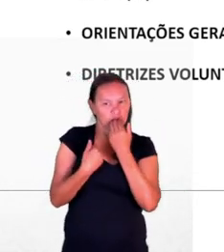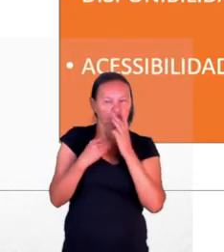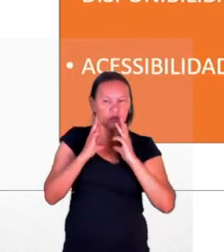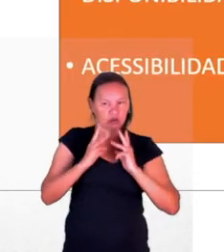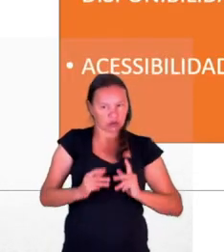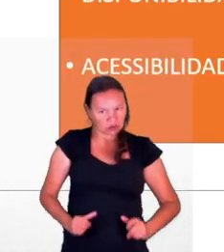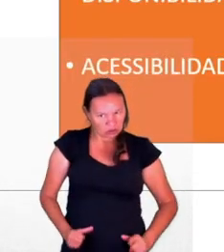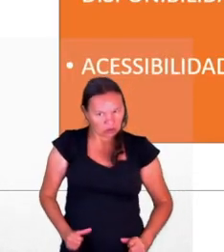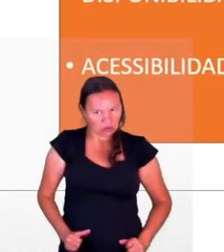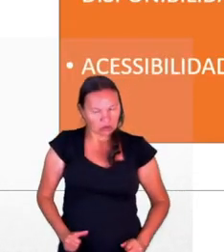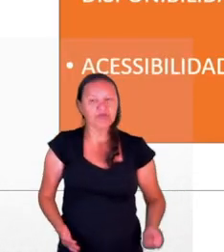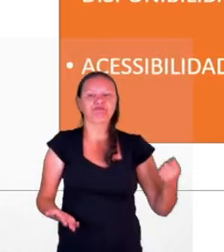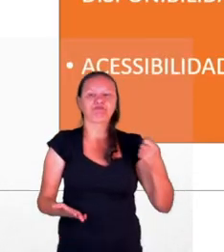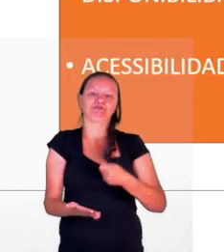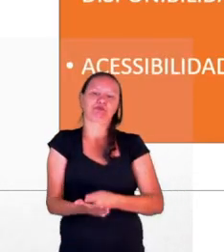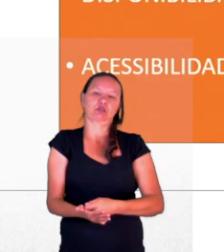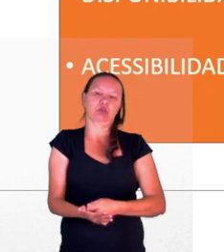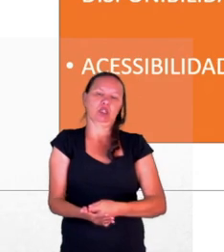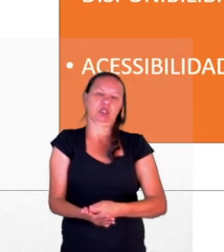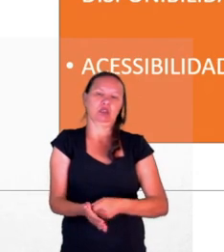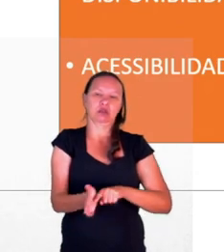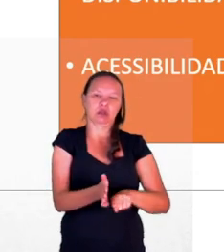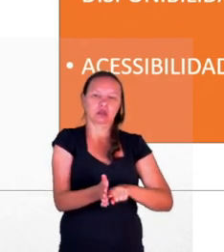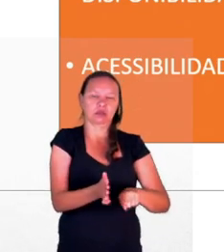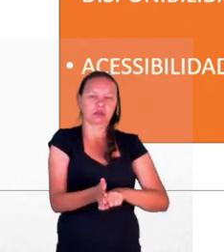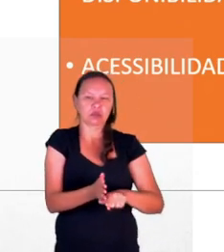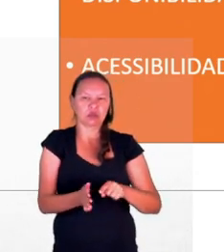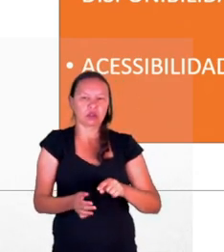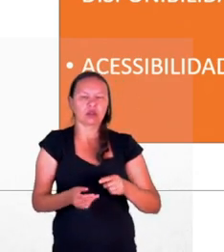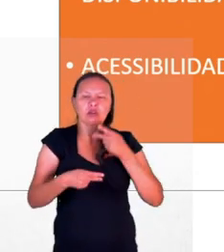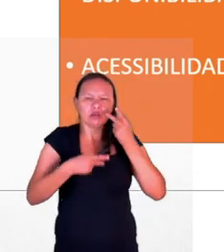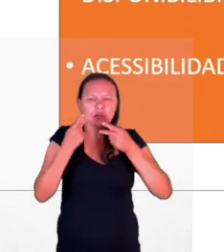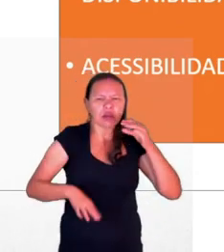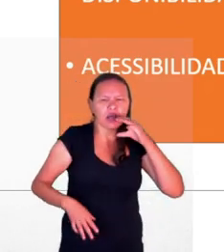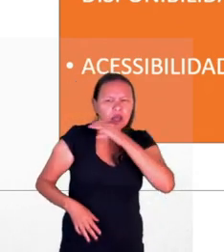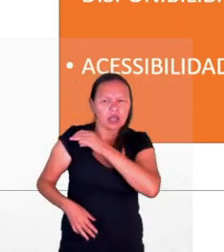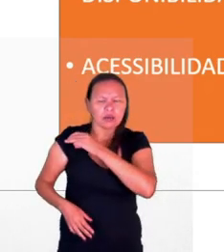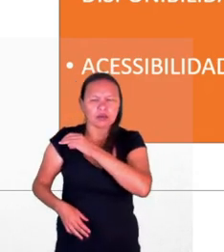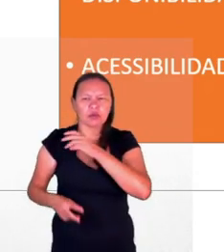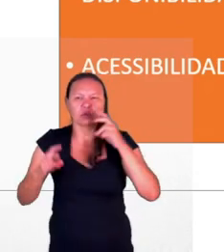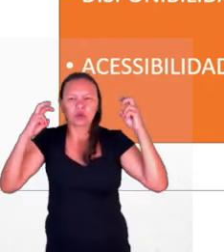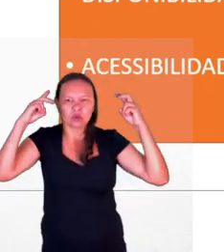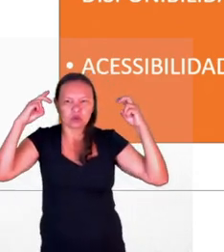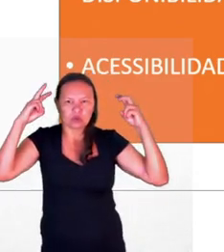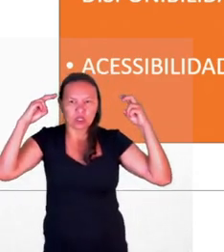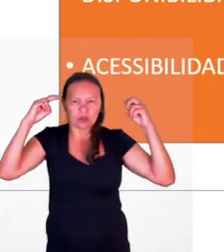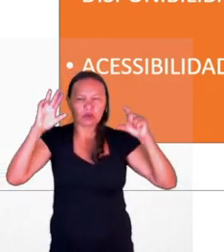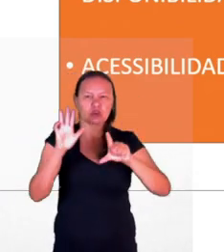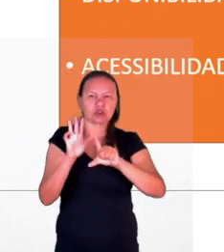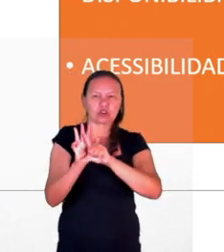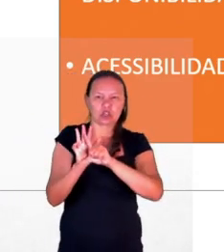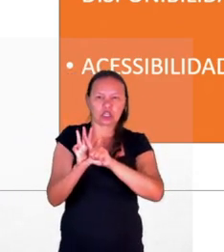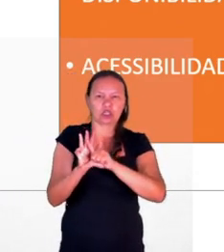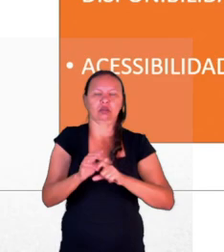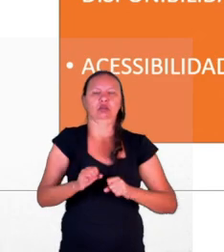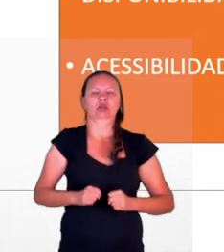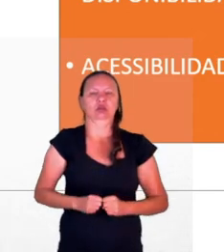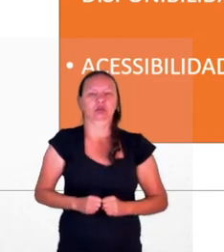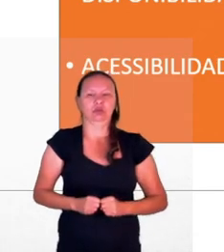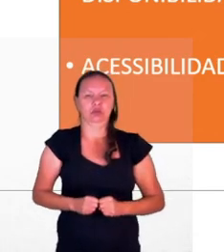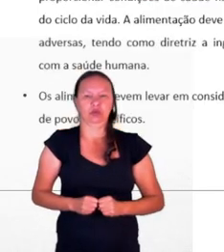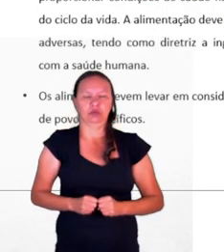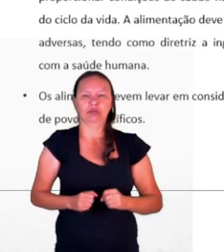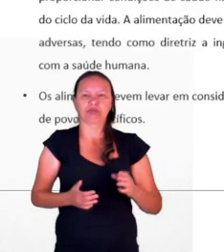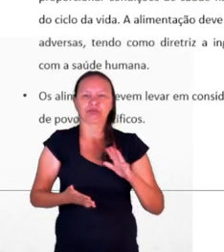homogêneos é aplicar isso eu vou falar rapidamente sobre o conteúdo básico do direito né ã